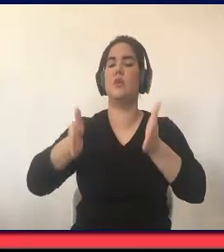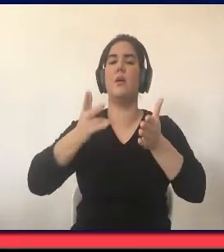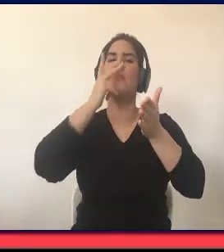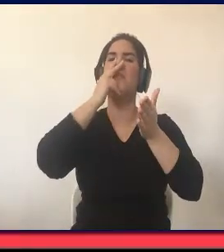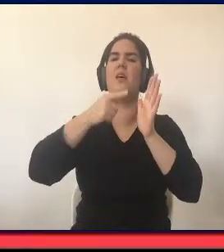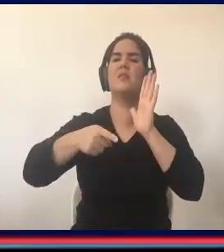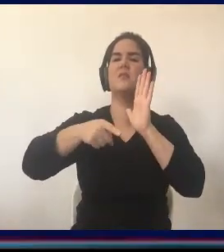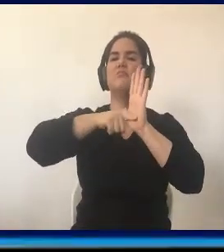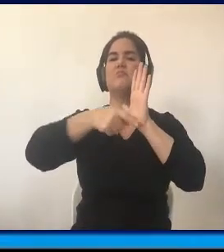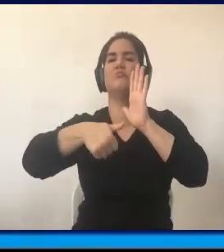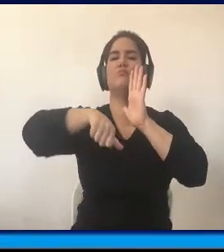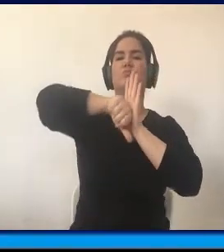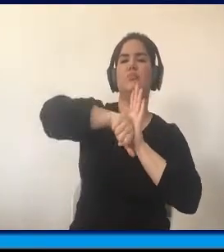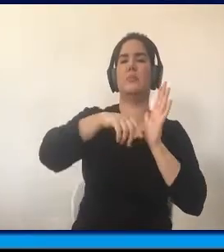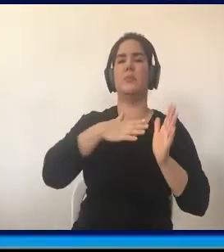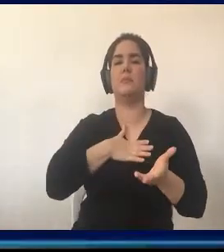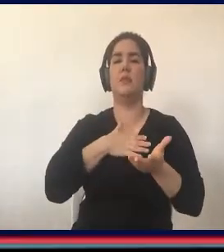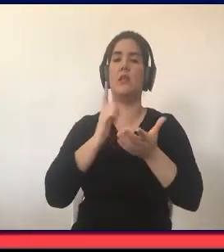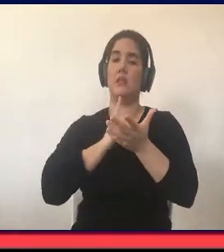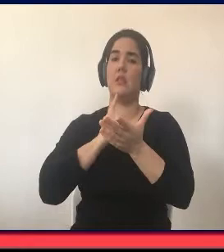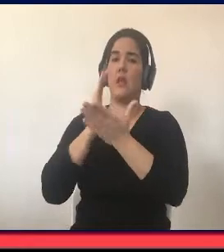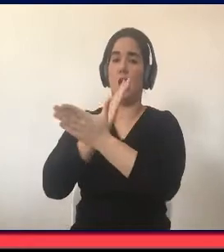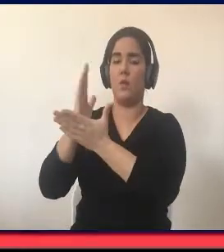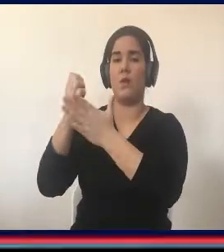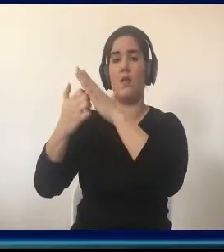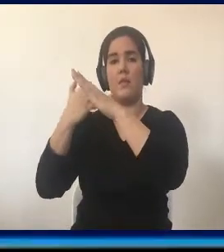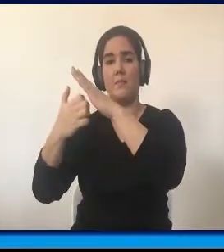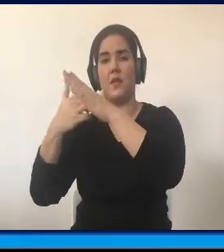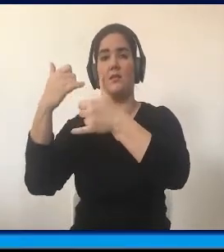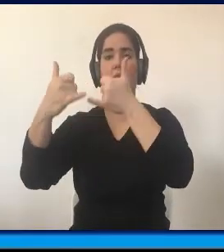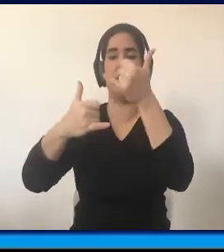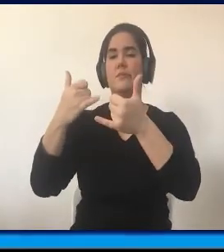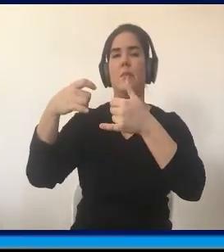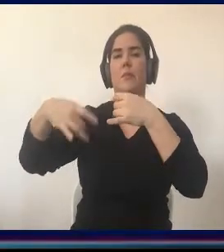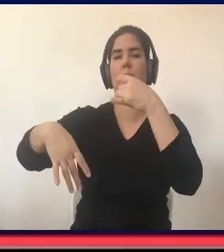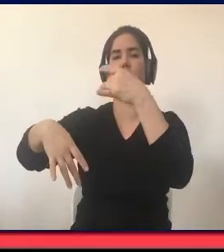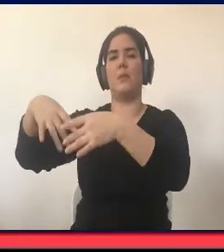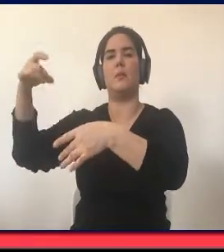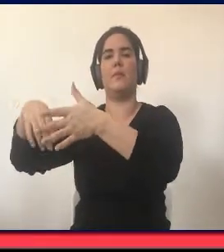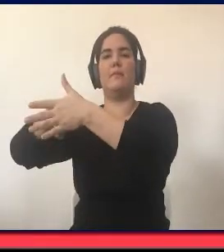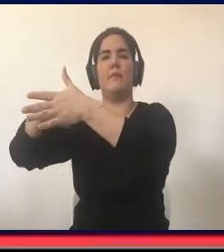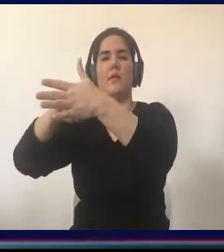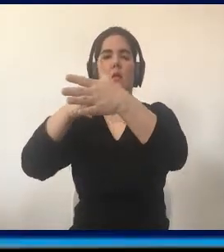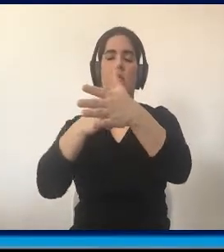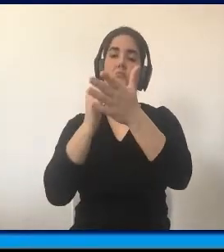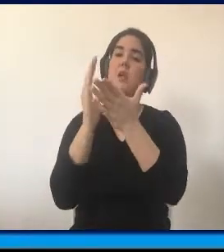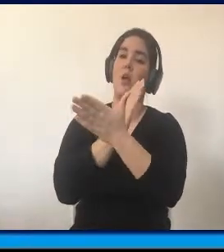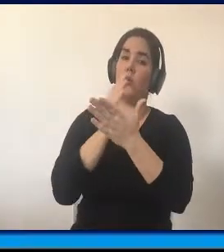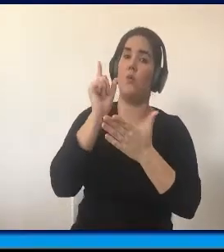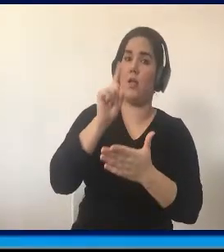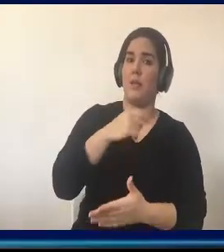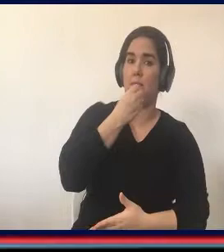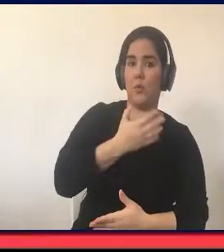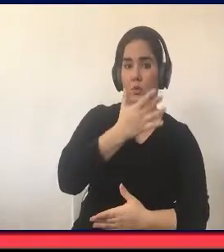vários recreadores e empresas de recreação que estão deixando a área, estão abandonando a área. É bom para alguns, que é para quem fica.